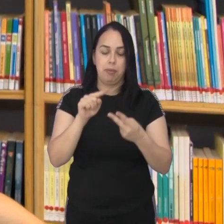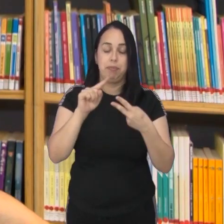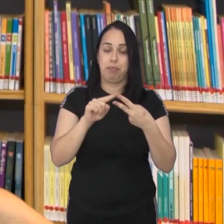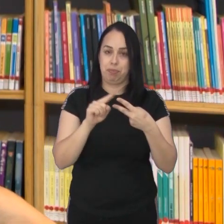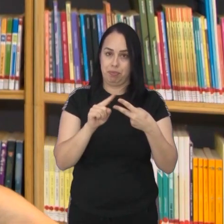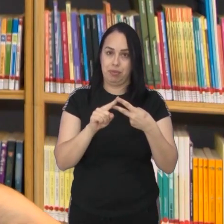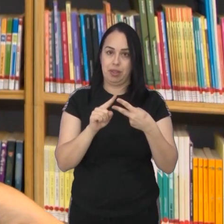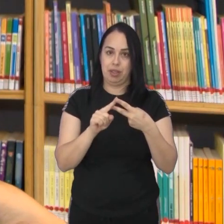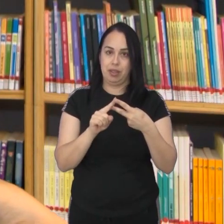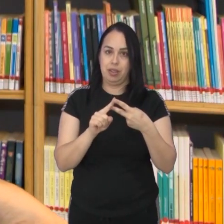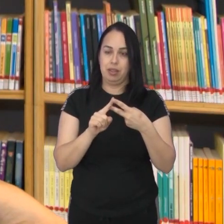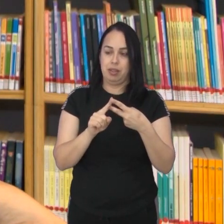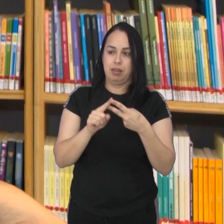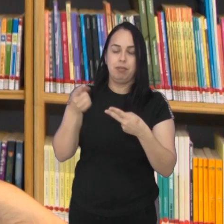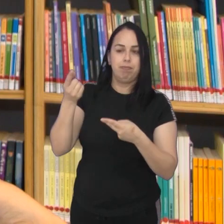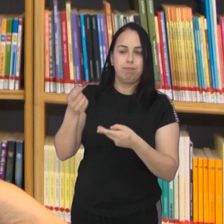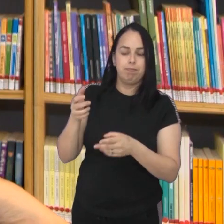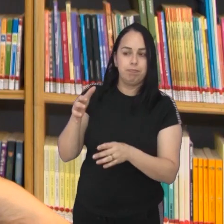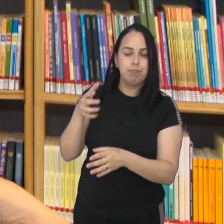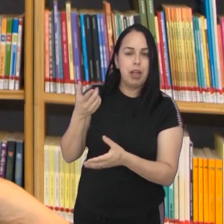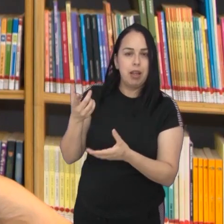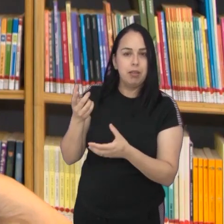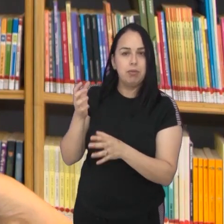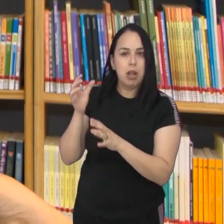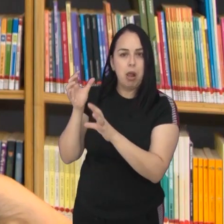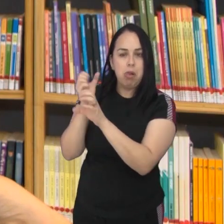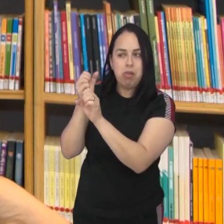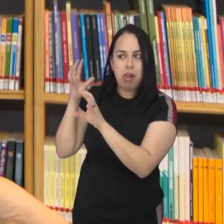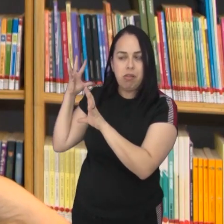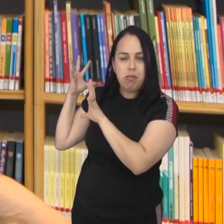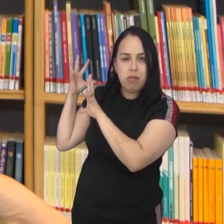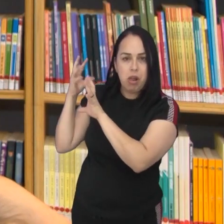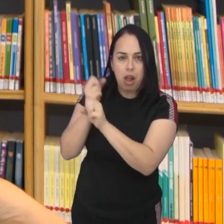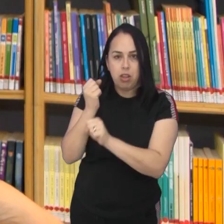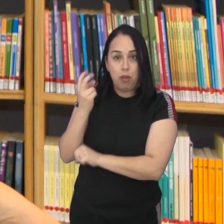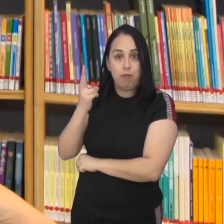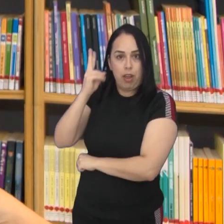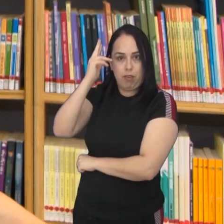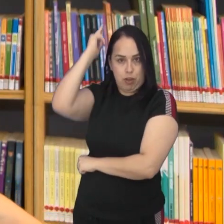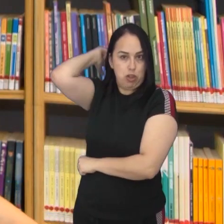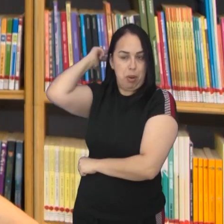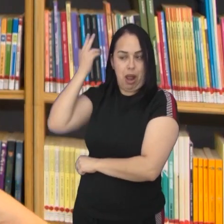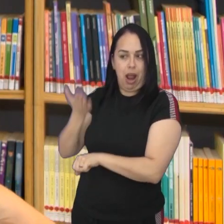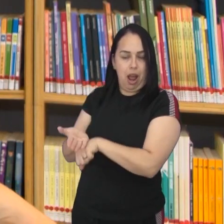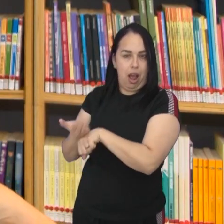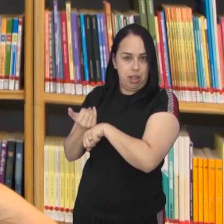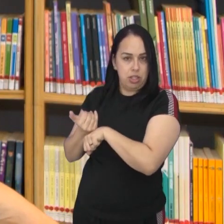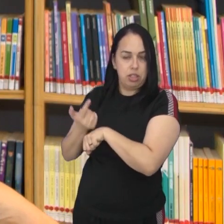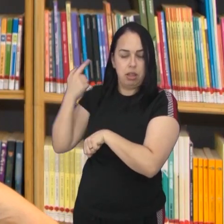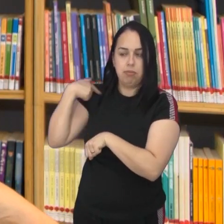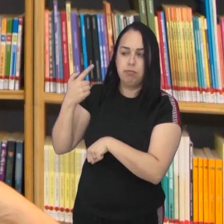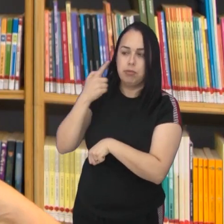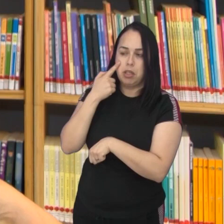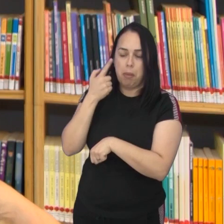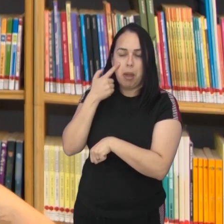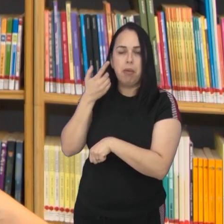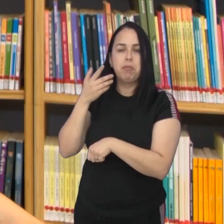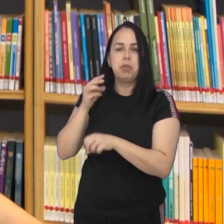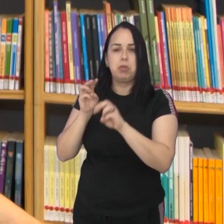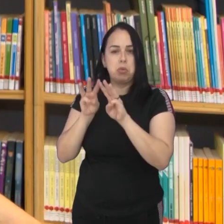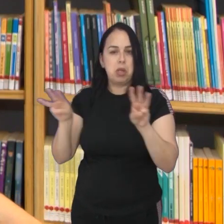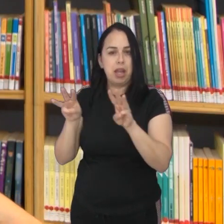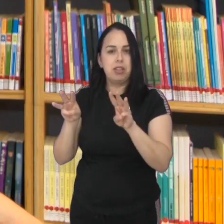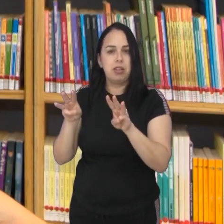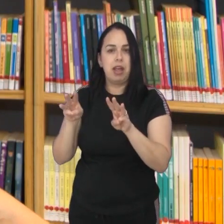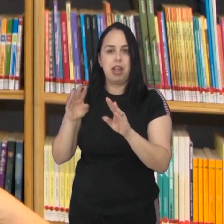de bolsas. Uma delas é a partir de uma análise de como que esses alunos foram nos vestibulares anteriores. Então, o aluno pode